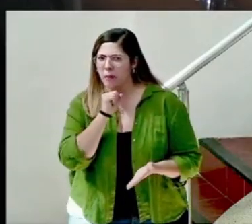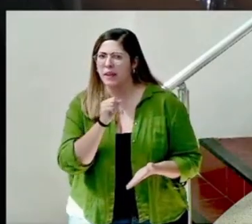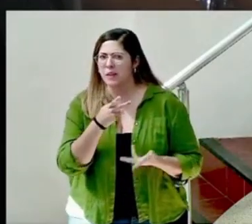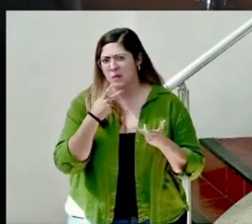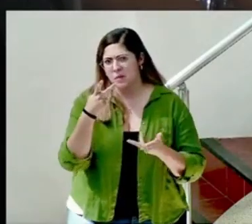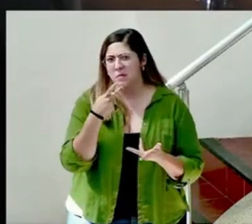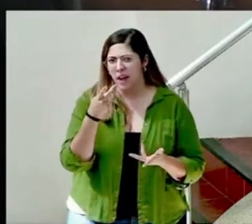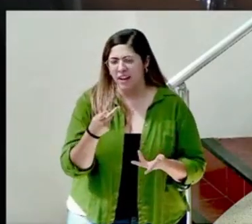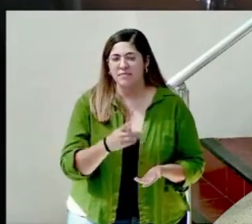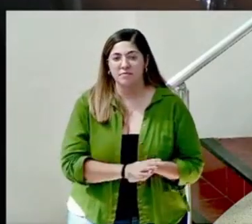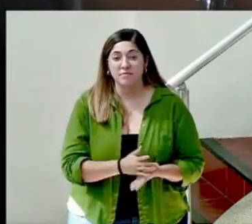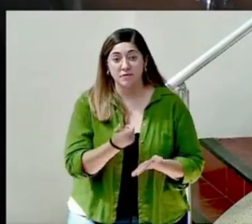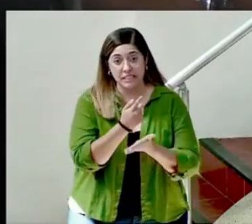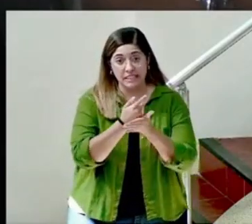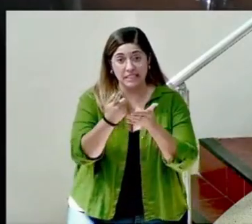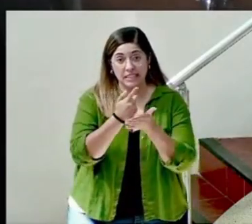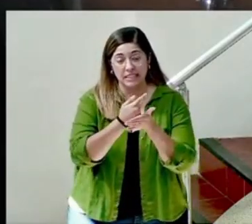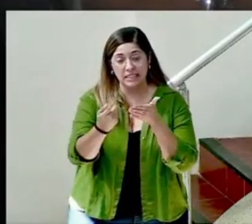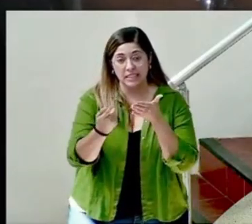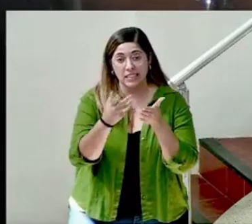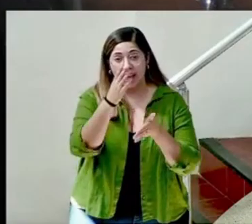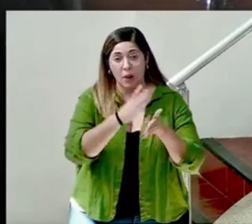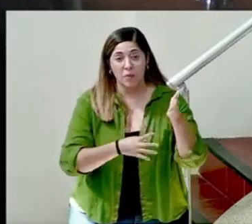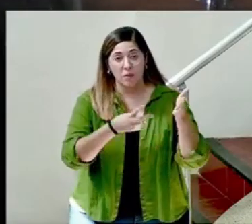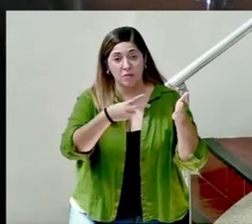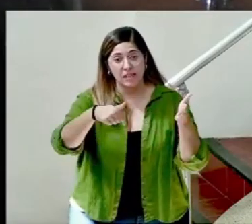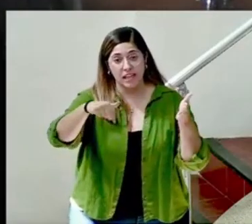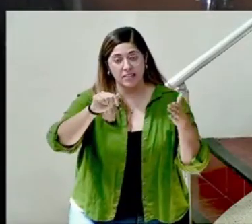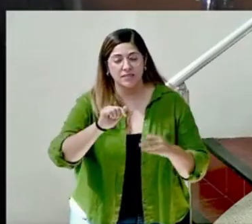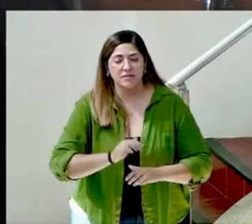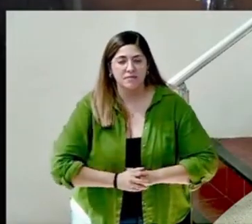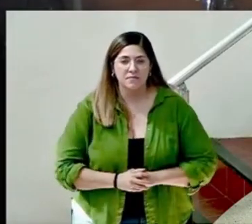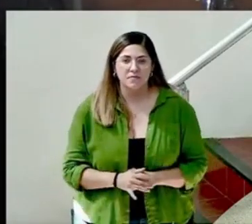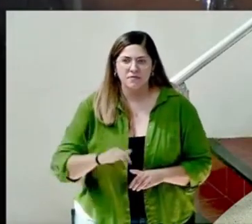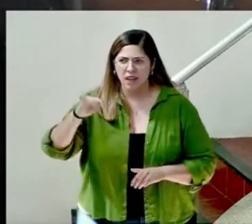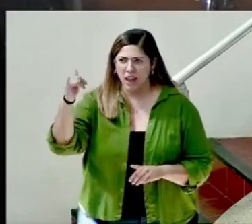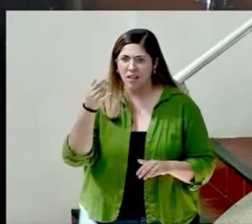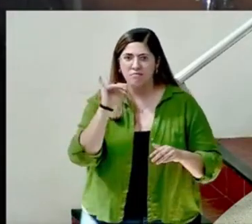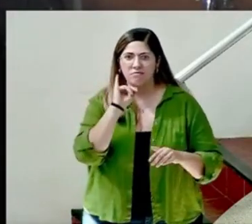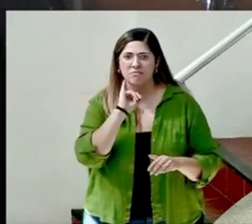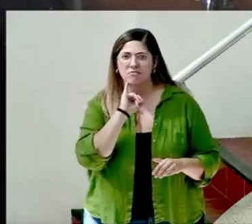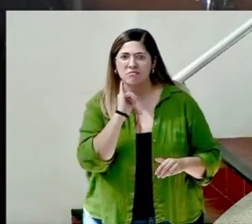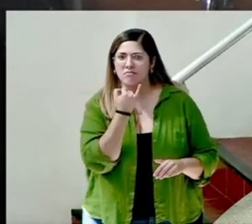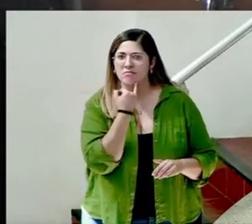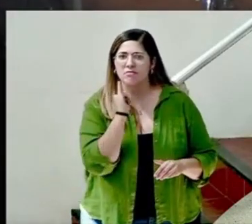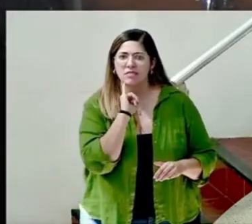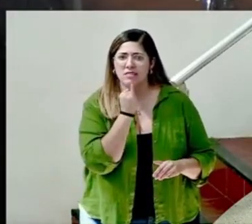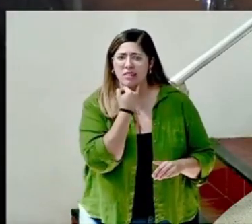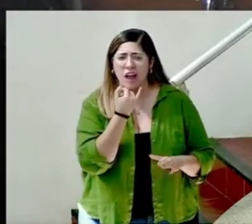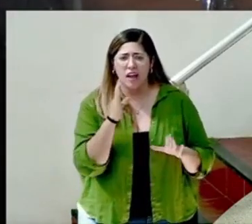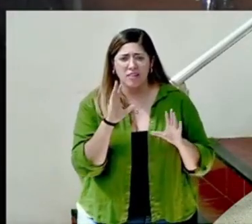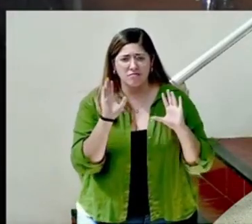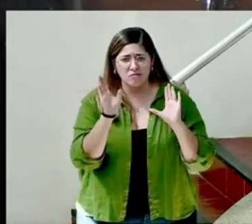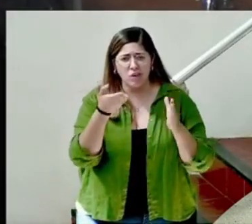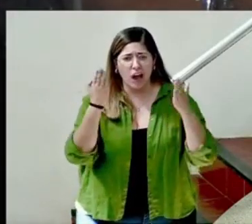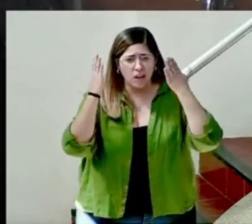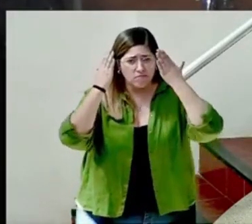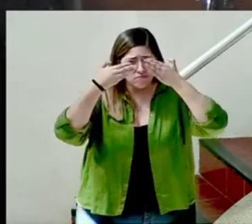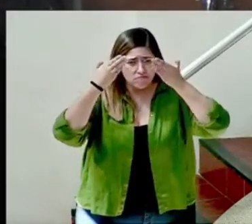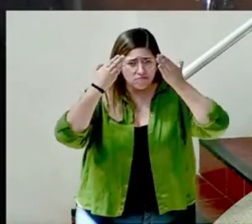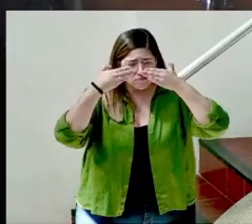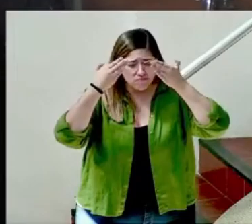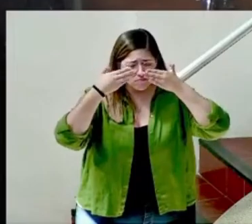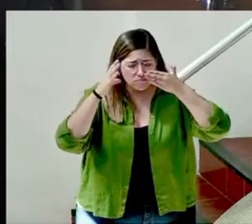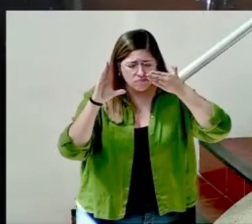exemplo, Gênesis capítulo 27 nos fala de Isaac com as suas vistas escurecidas,